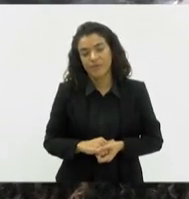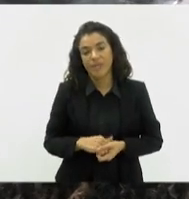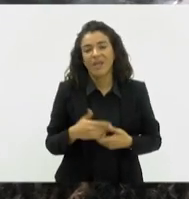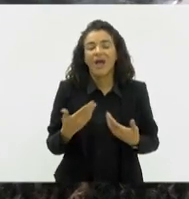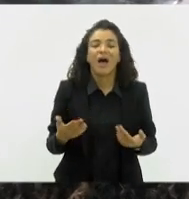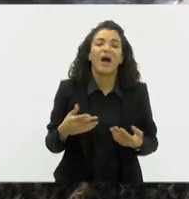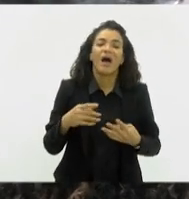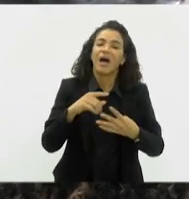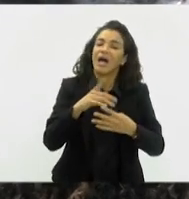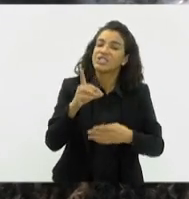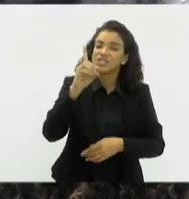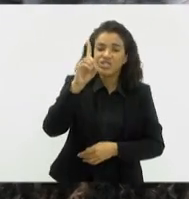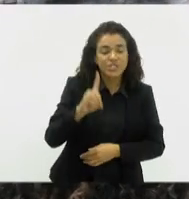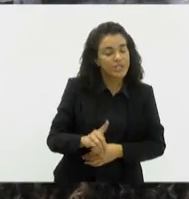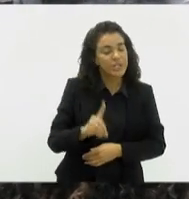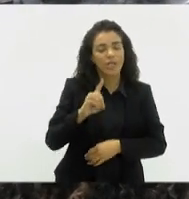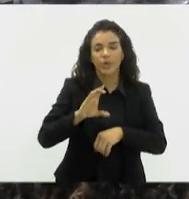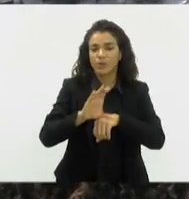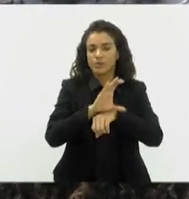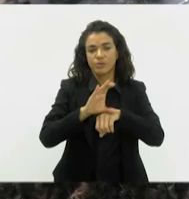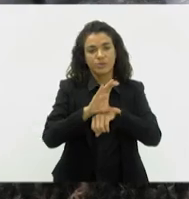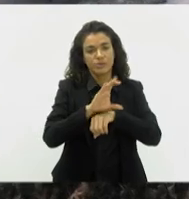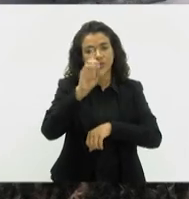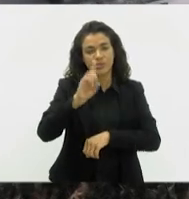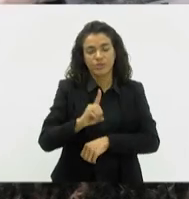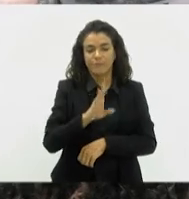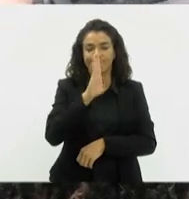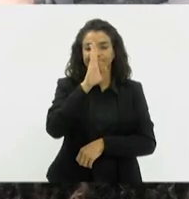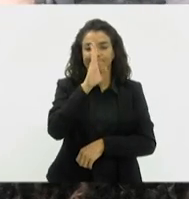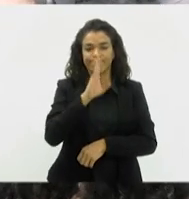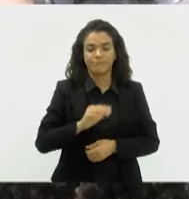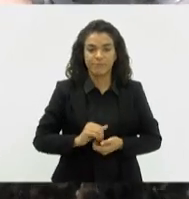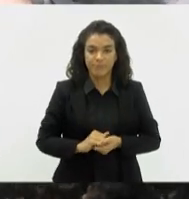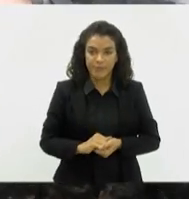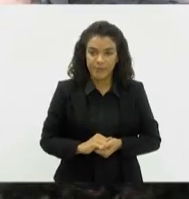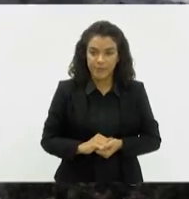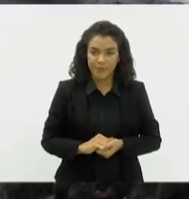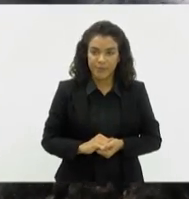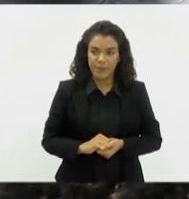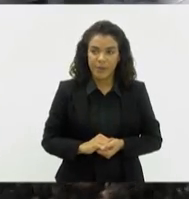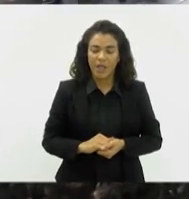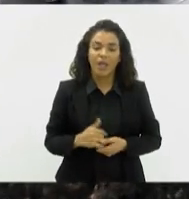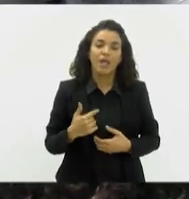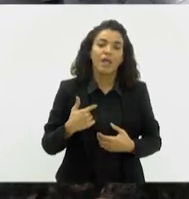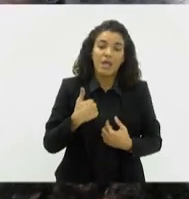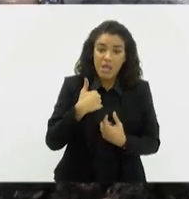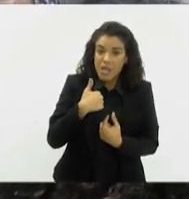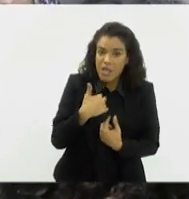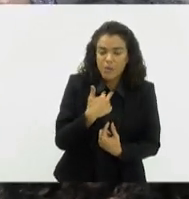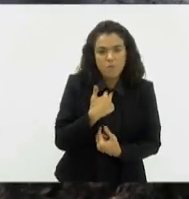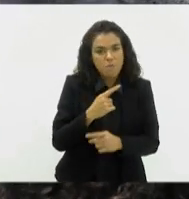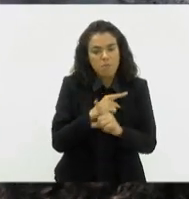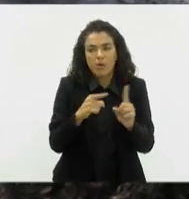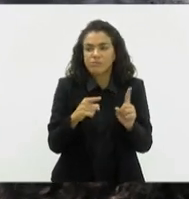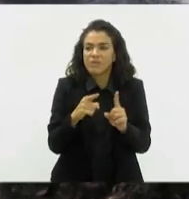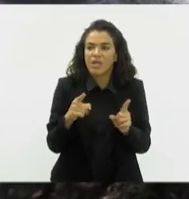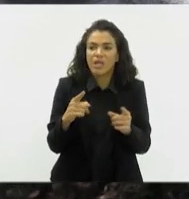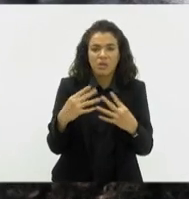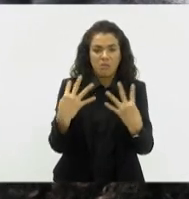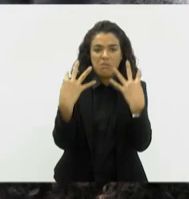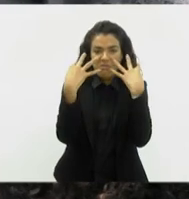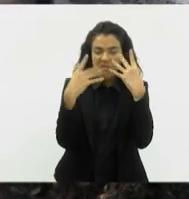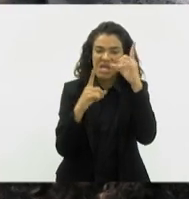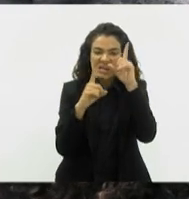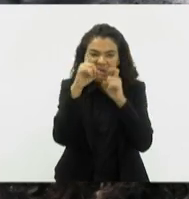todo mundo é constitucional o direito do silêncio. Agradeço a quantidade. Eu não posso me sentir. Quanto Vossa Excelência boa, como é democrático. Estou com todo mundo aqui